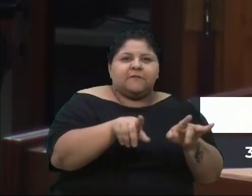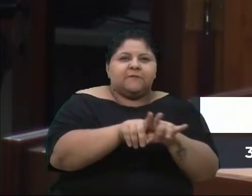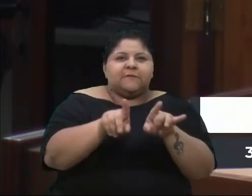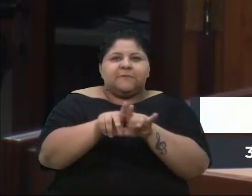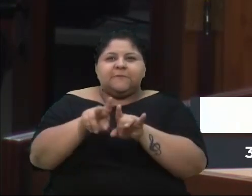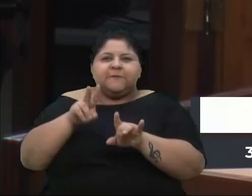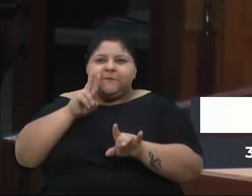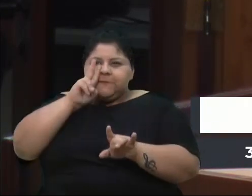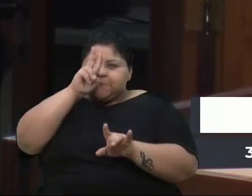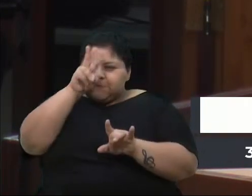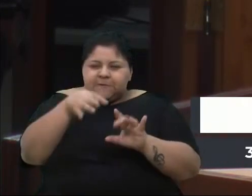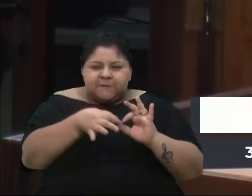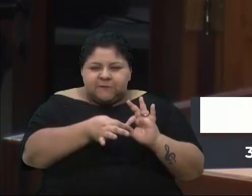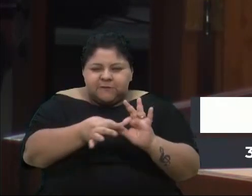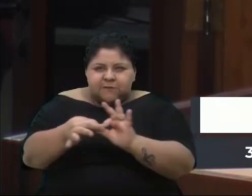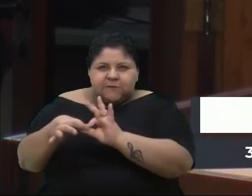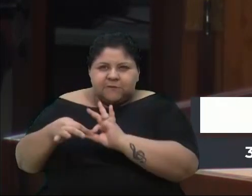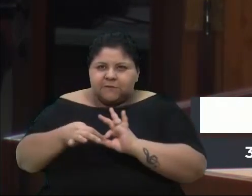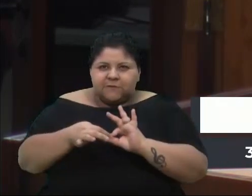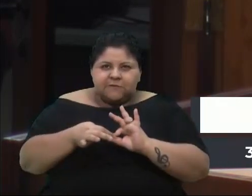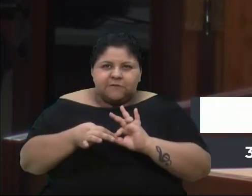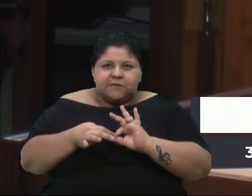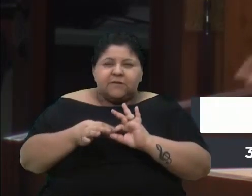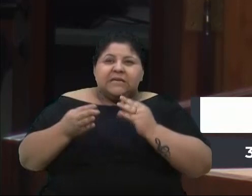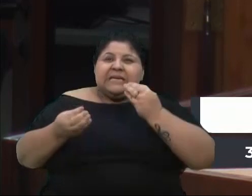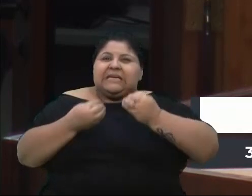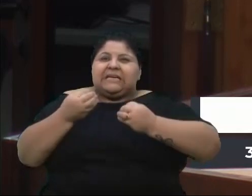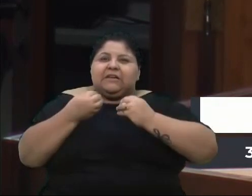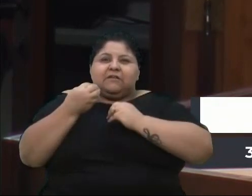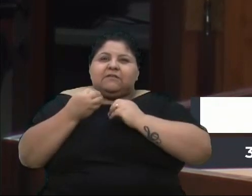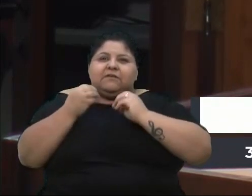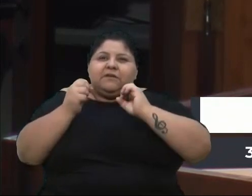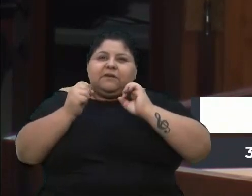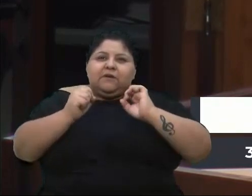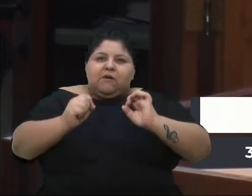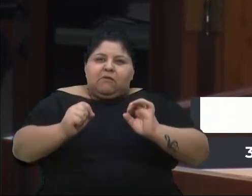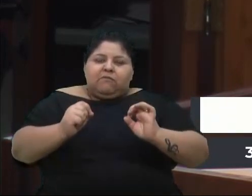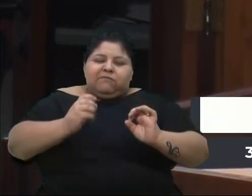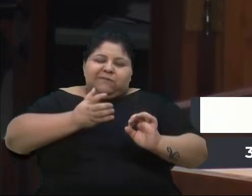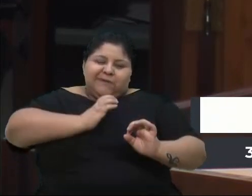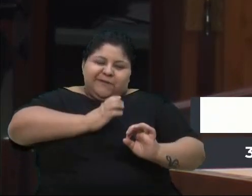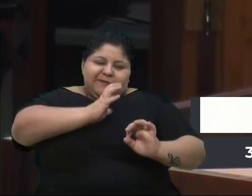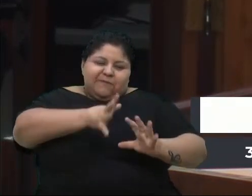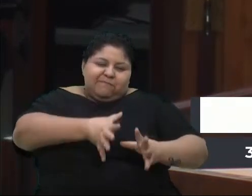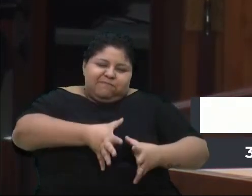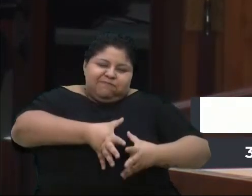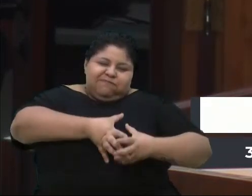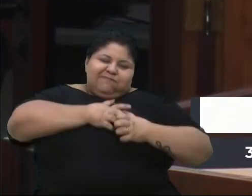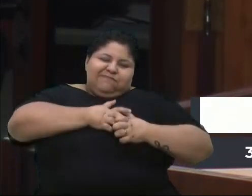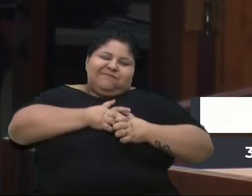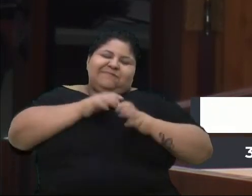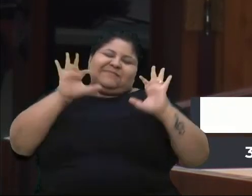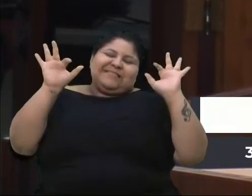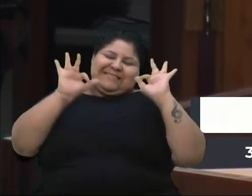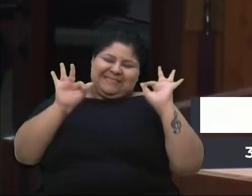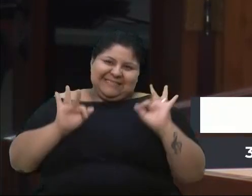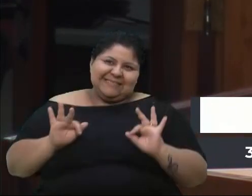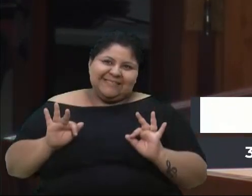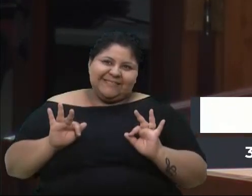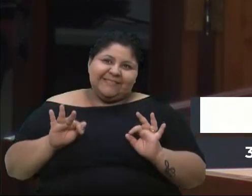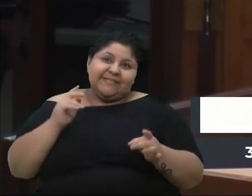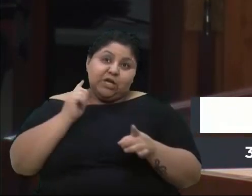de vínculo, é como se enchesse o nosso coração de alegria, né? Porque